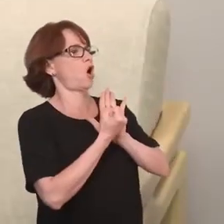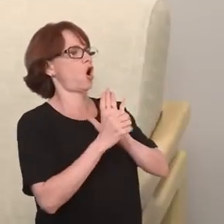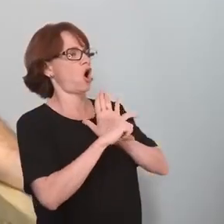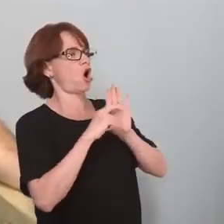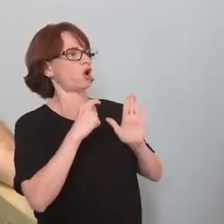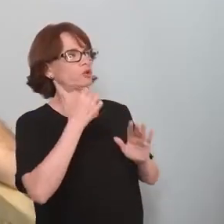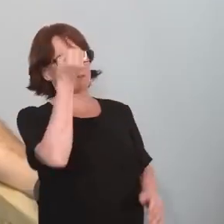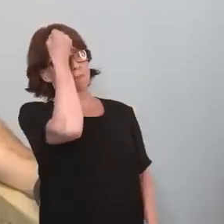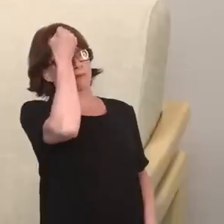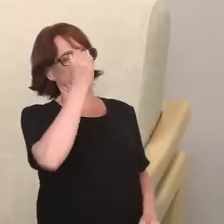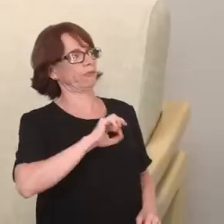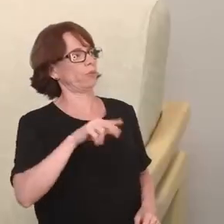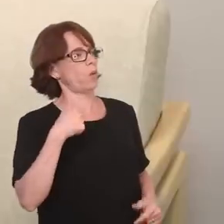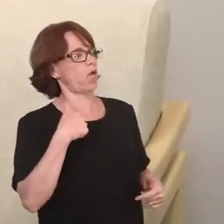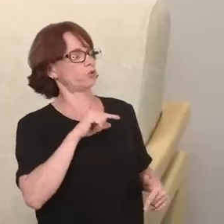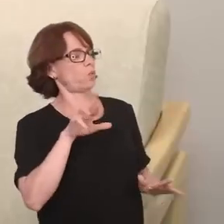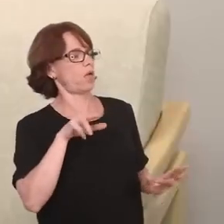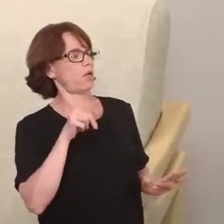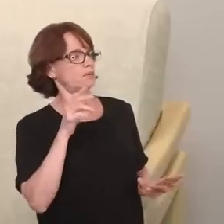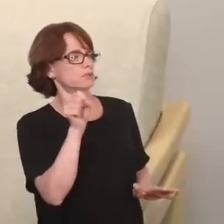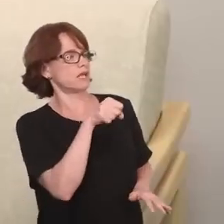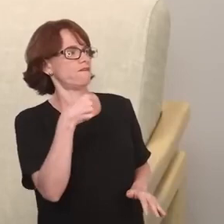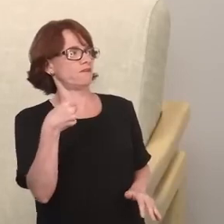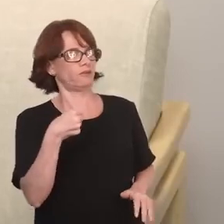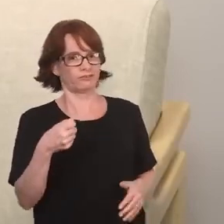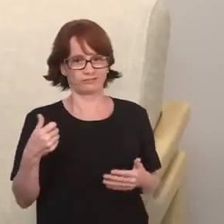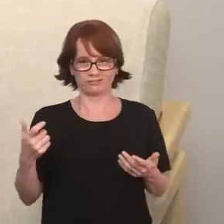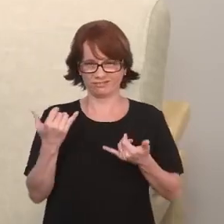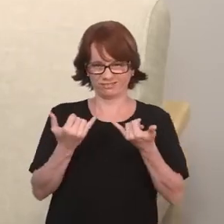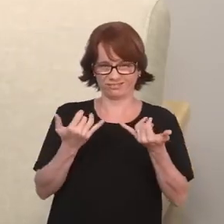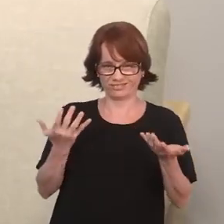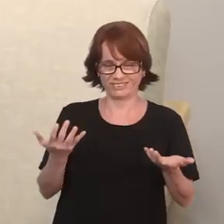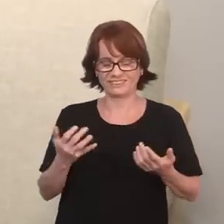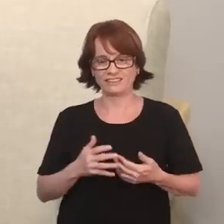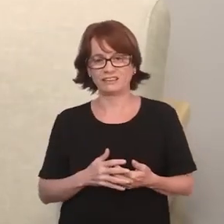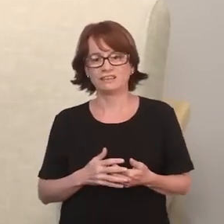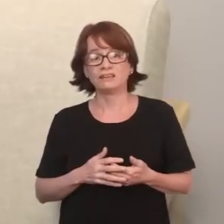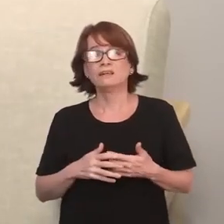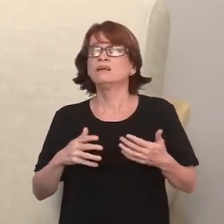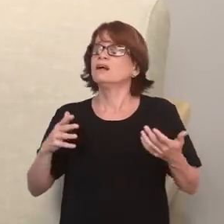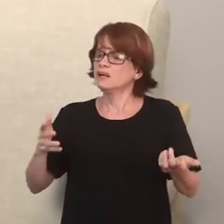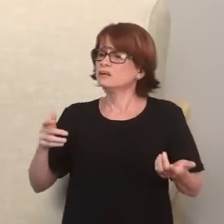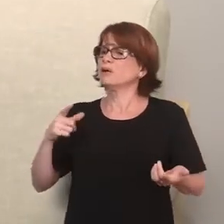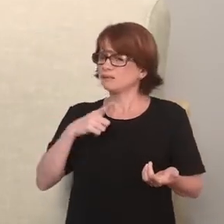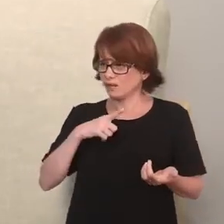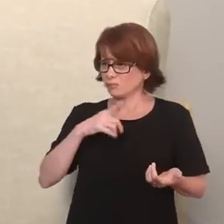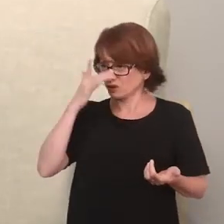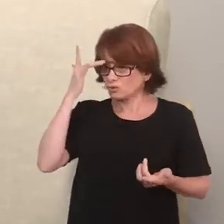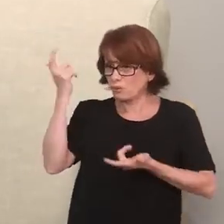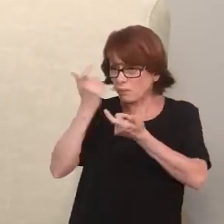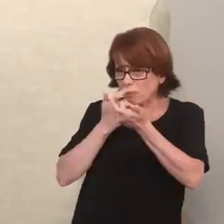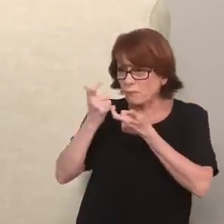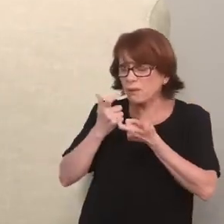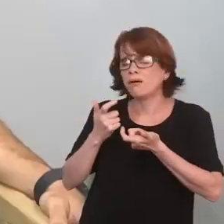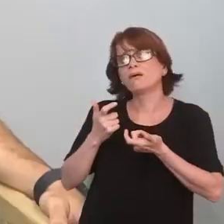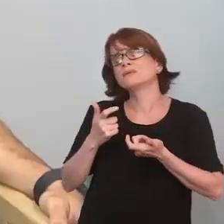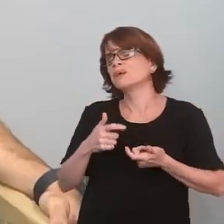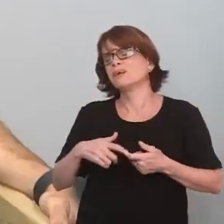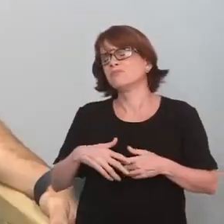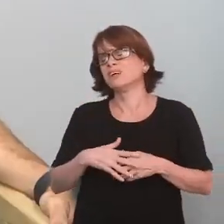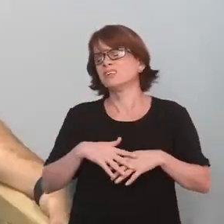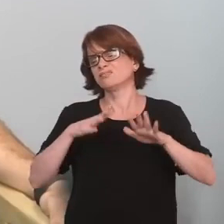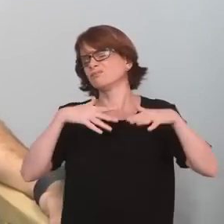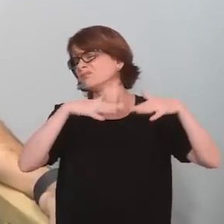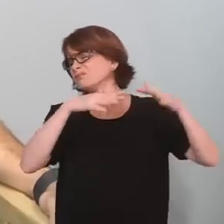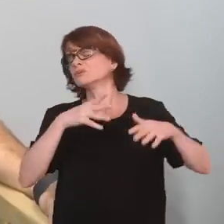Tem hora que aborrece? Tem hora que chateia? Tem hora que chateia. Mas aí você sacode a poeira e segue em frente. Bia,